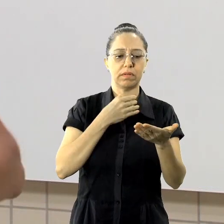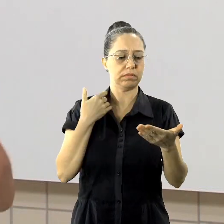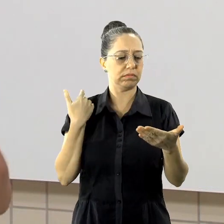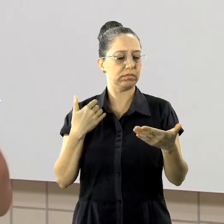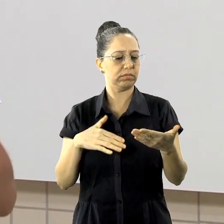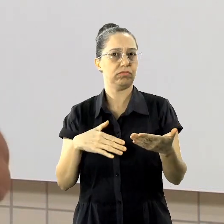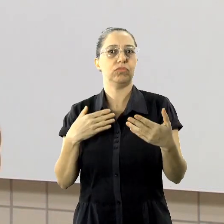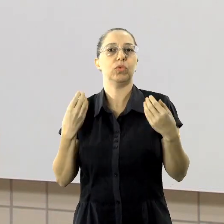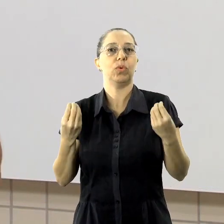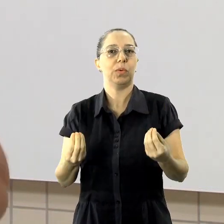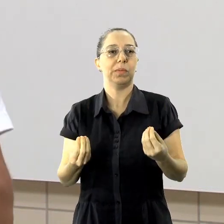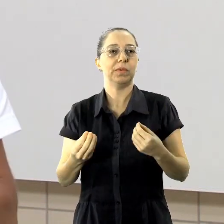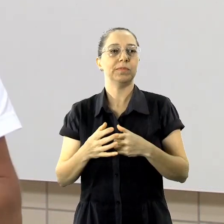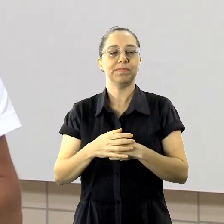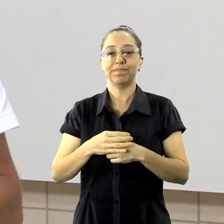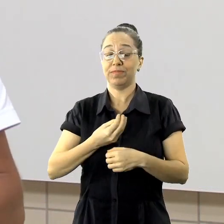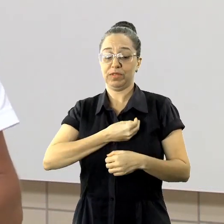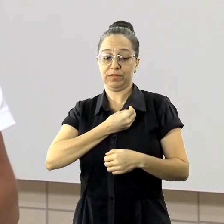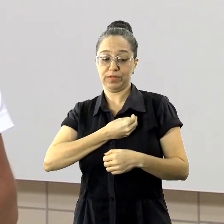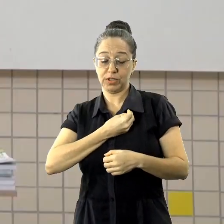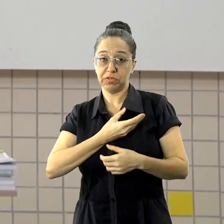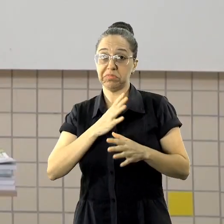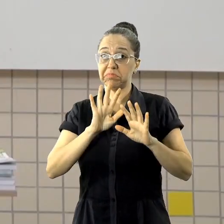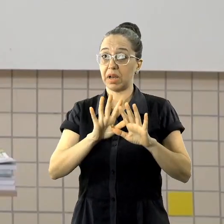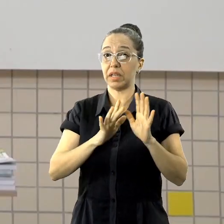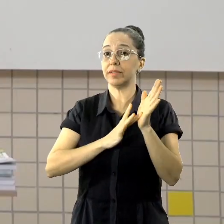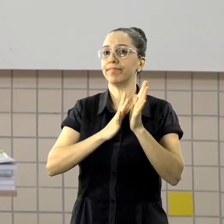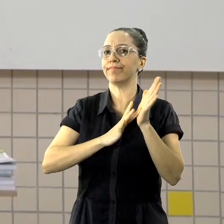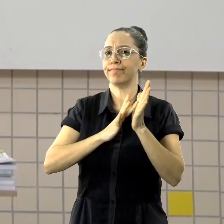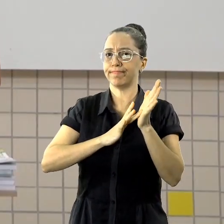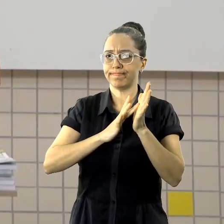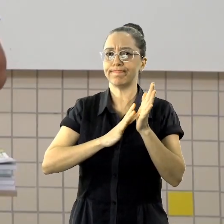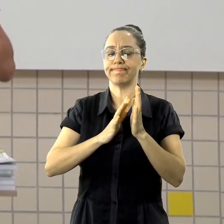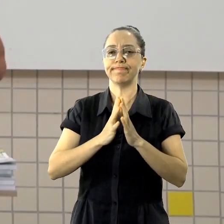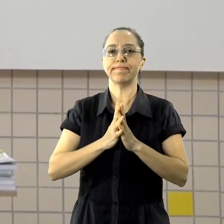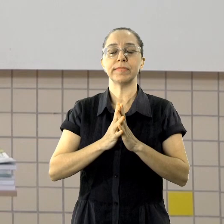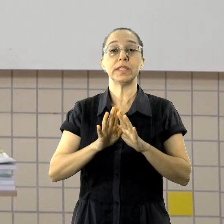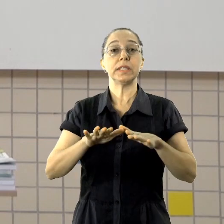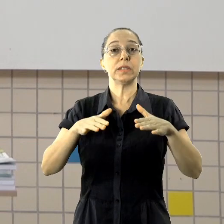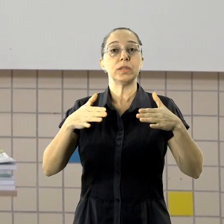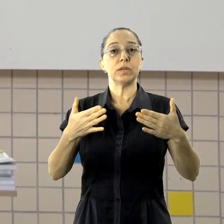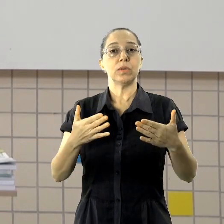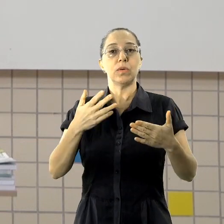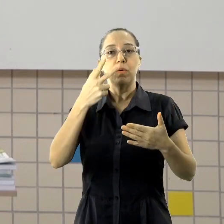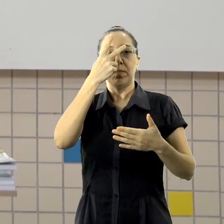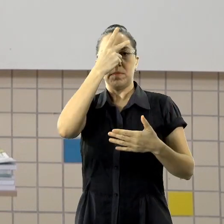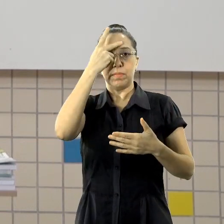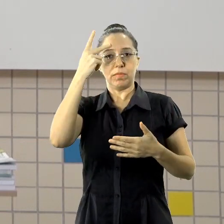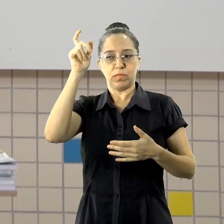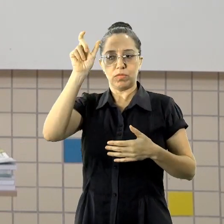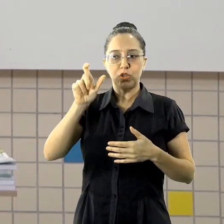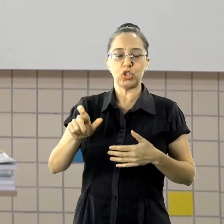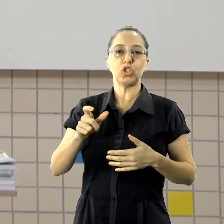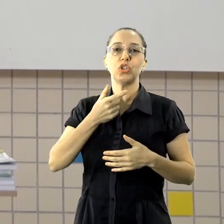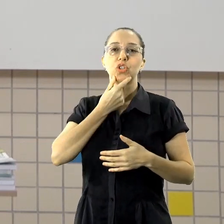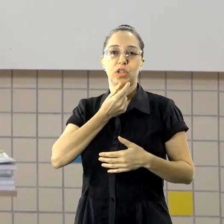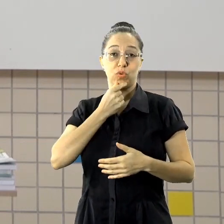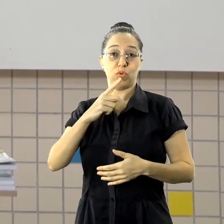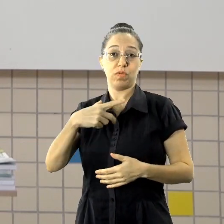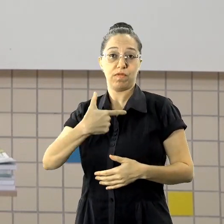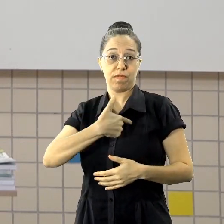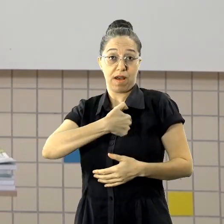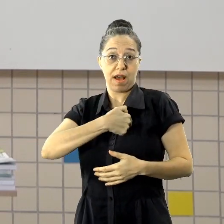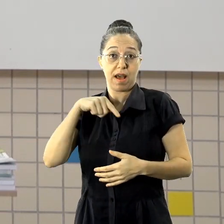fraudes, infelizmente, eram muito comuns naquela época. Quando Getúlio Vargas assume o poder, para que nós possamos entender como